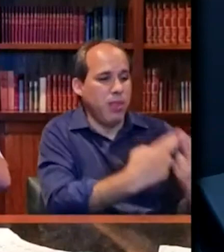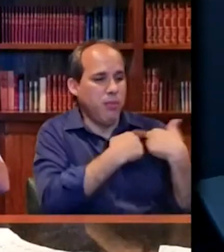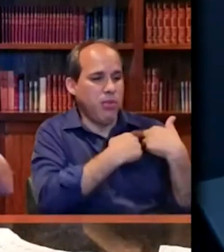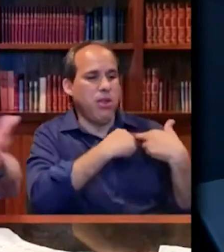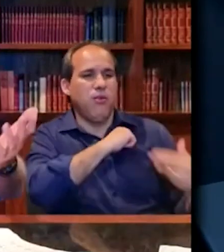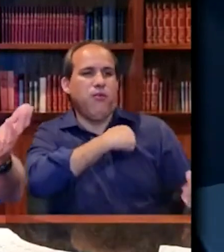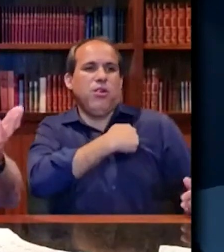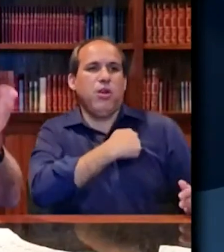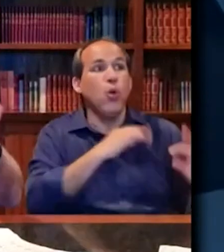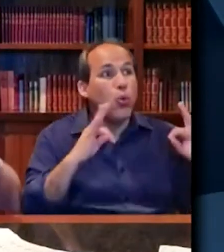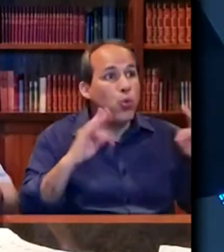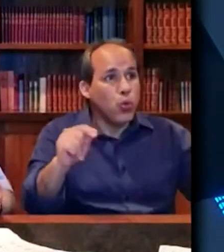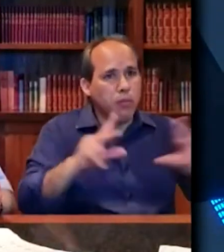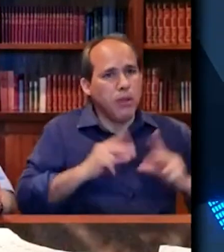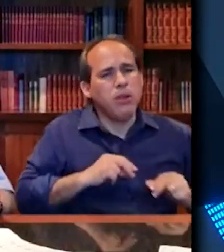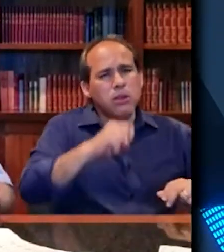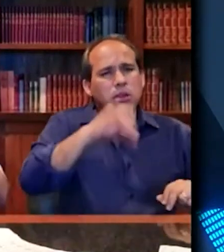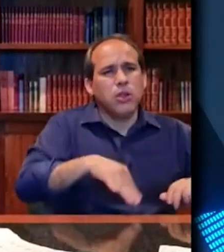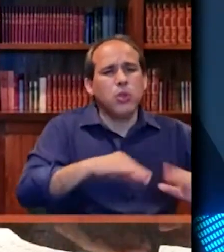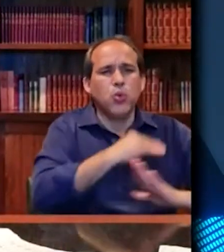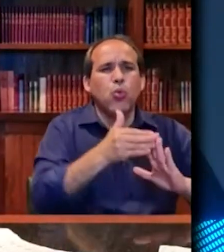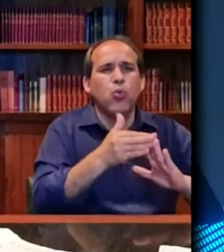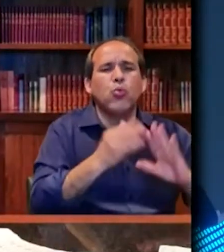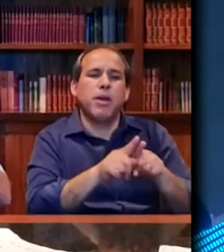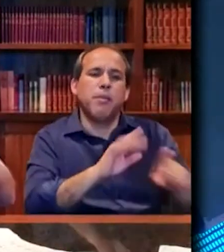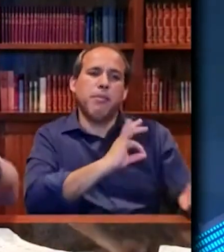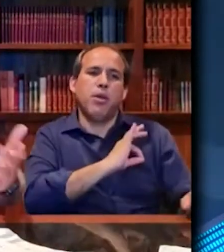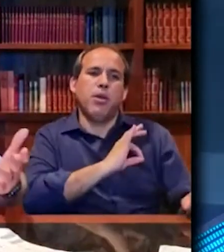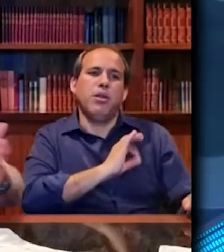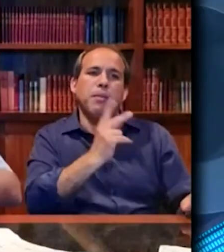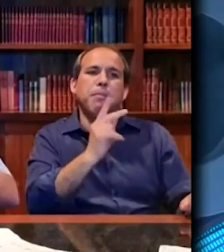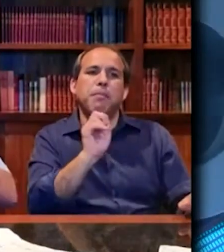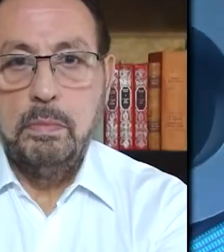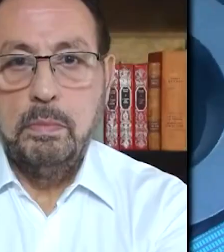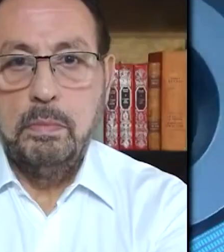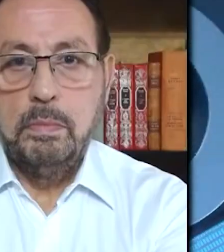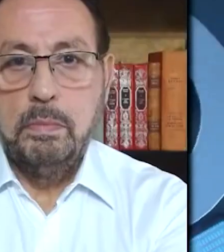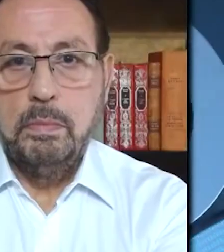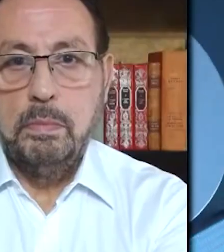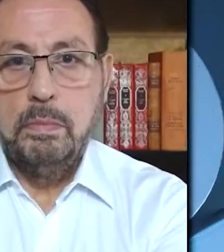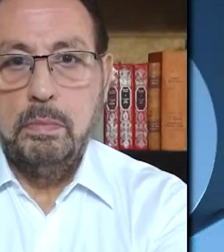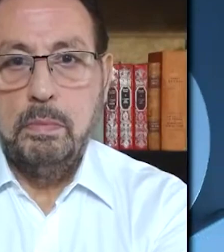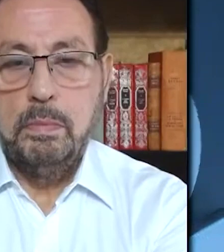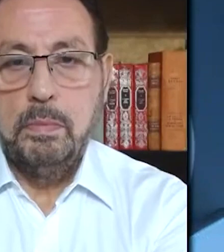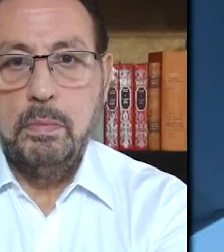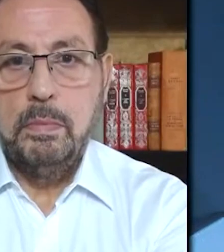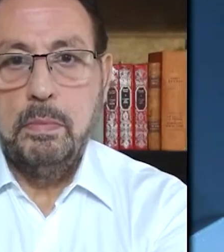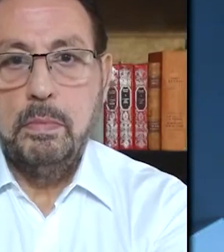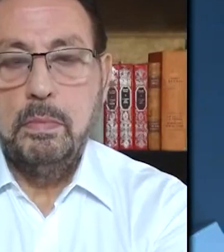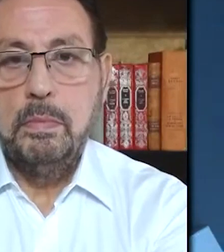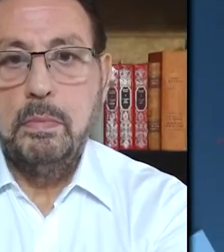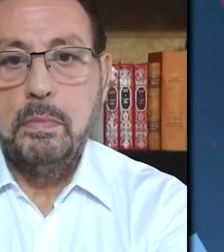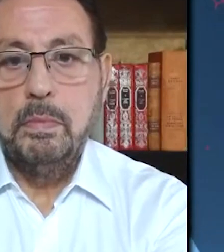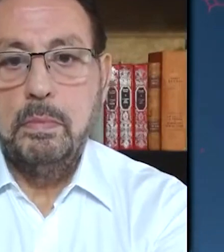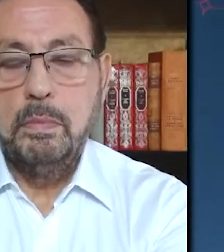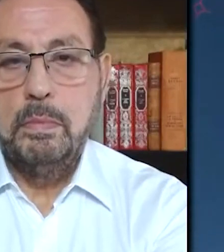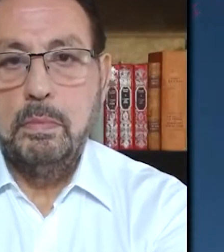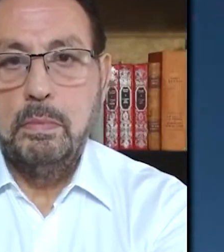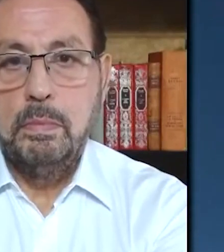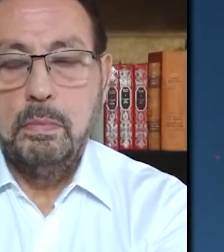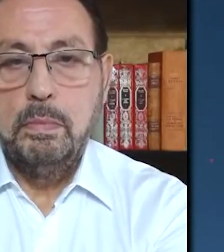que eles já estiveram, né, um dependendo do outro e um levantando a bola para o outro cortar, né? Miguel, nós temos aí então o governo